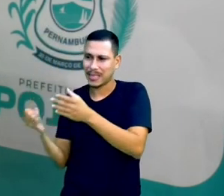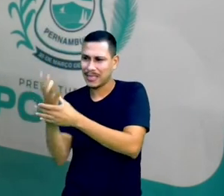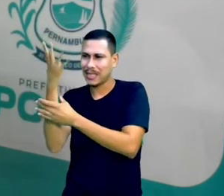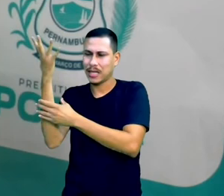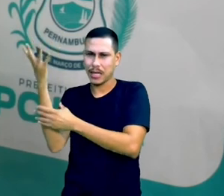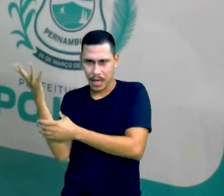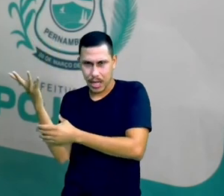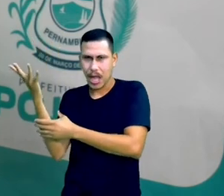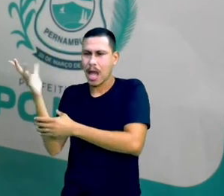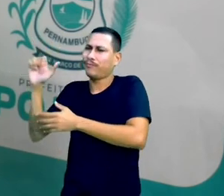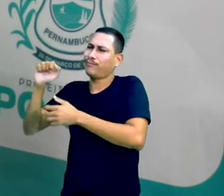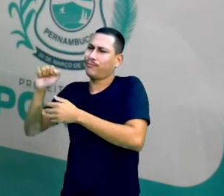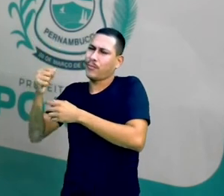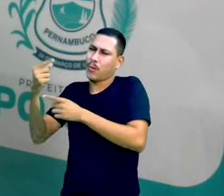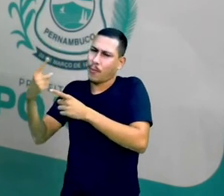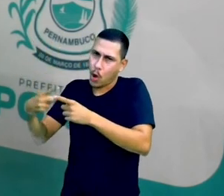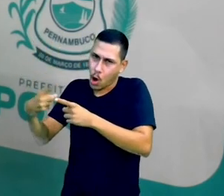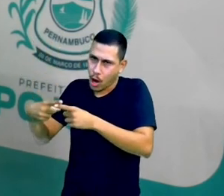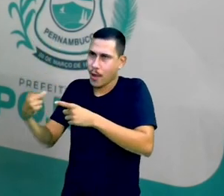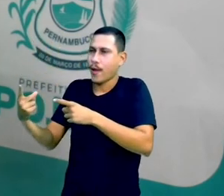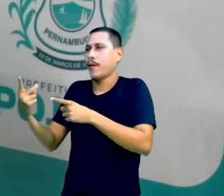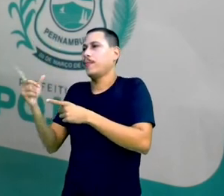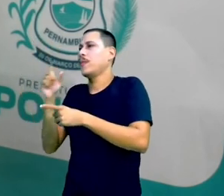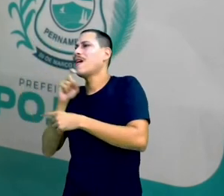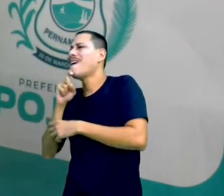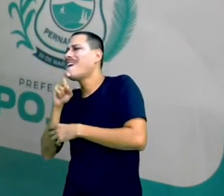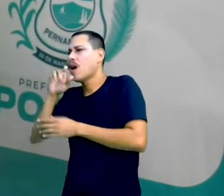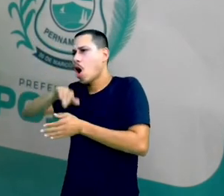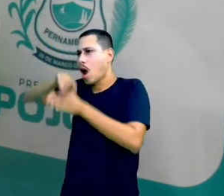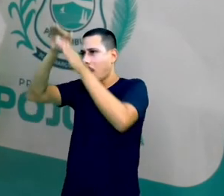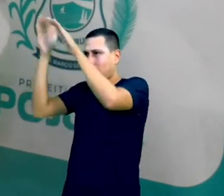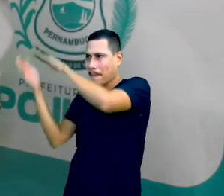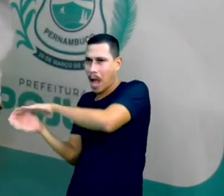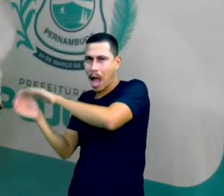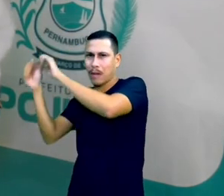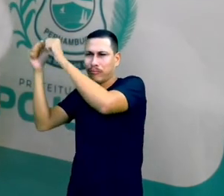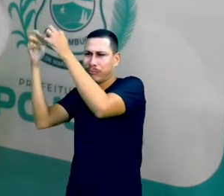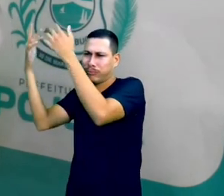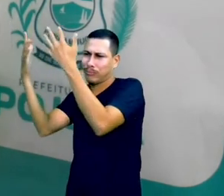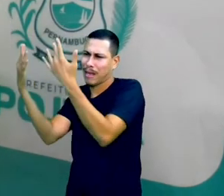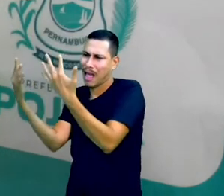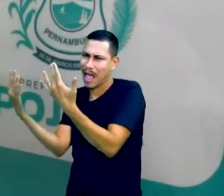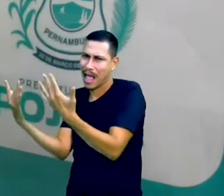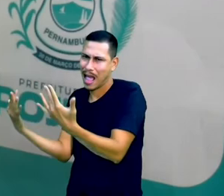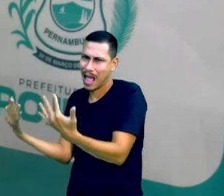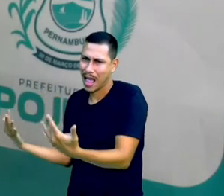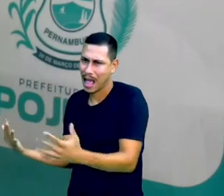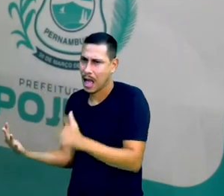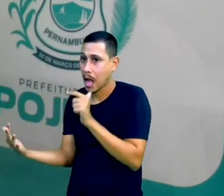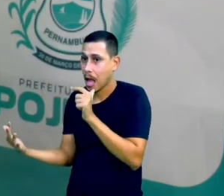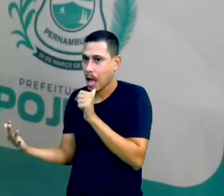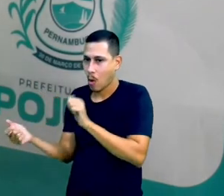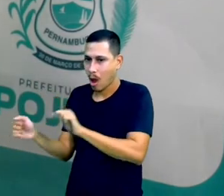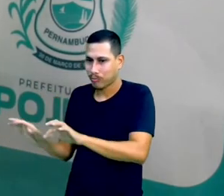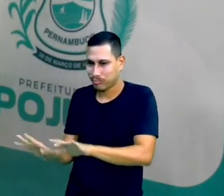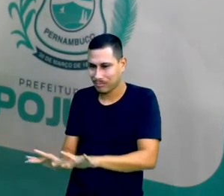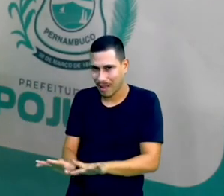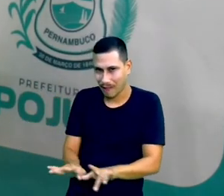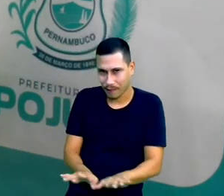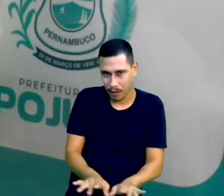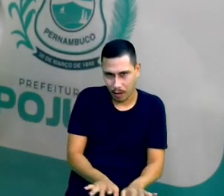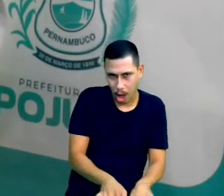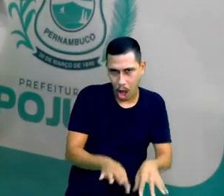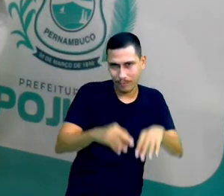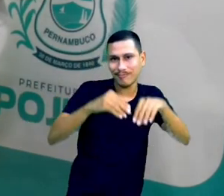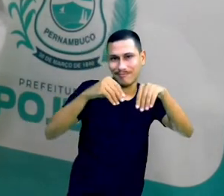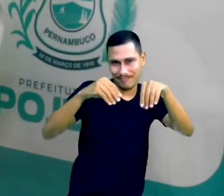da Cordilheira dos Andes. Ok? Vamos falar agora das geleiras, que dão origem também àqueles